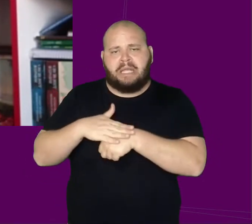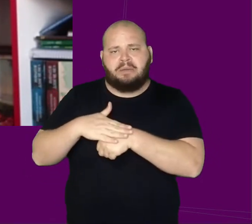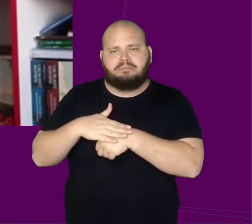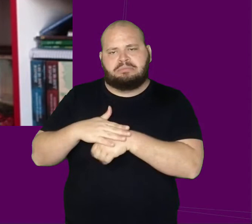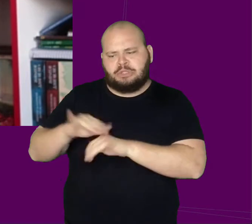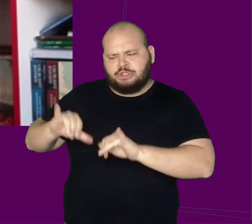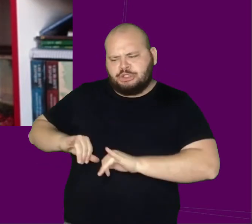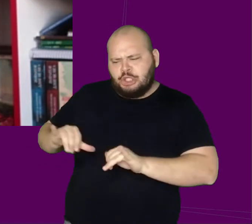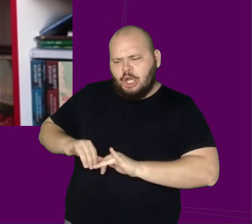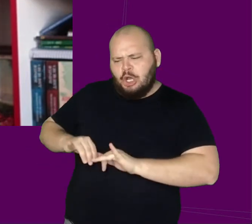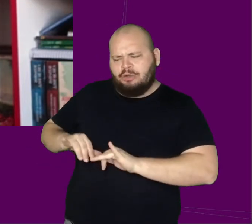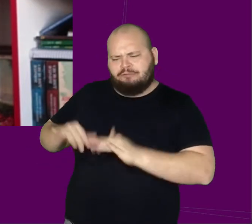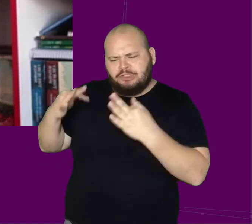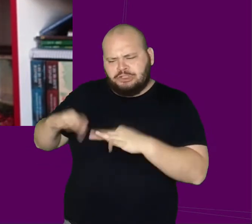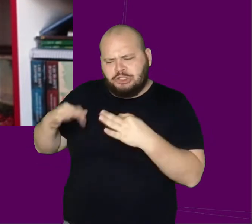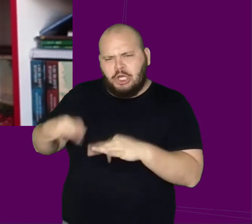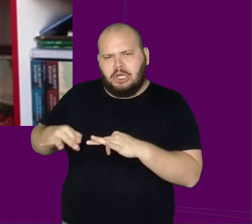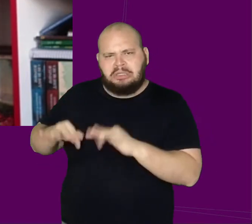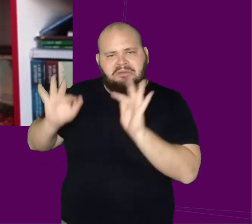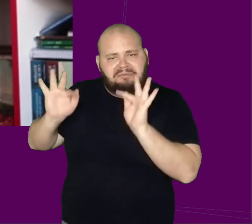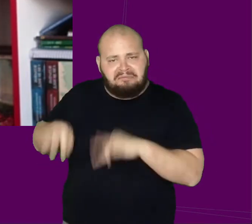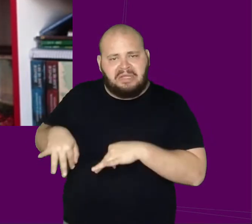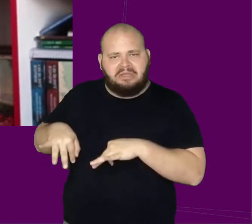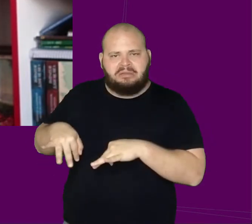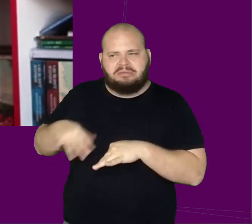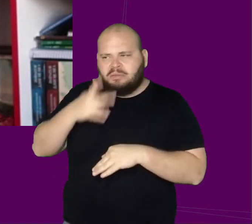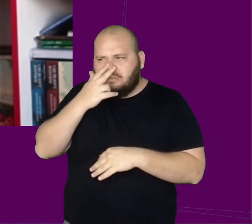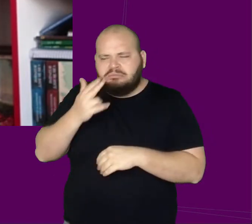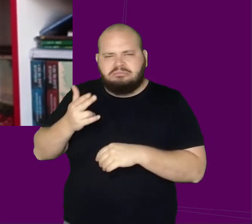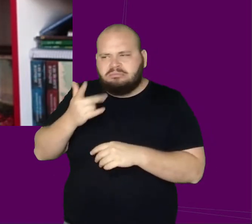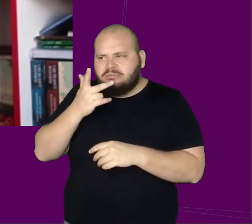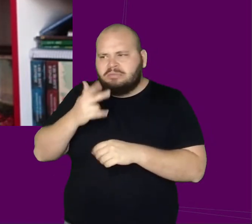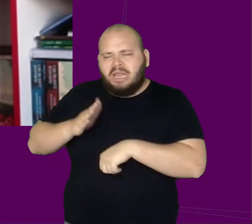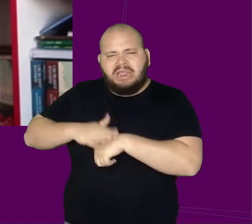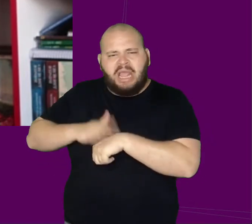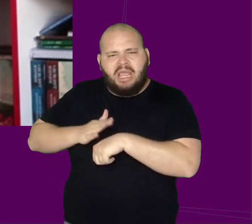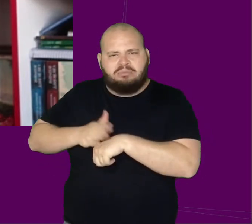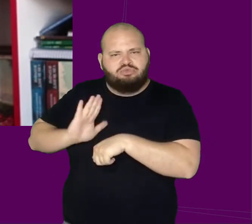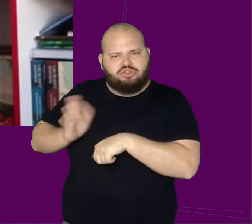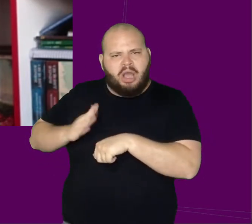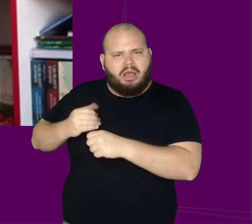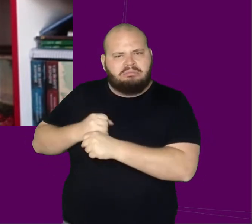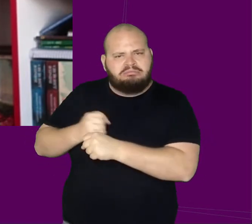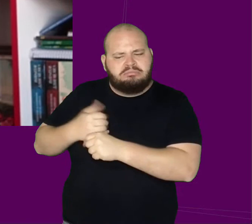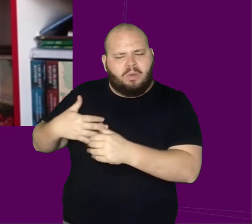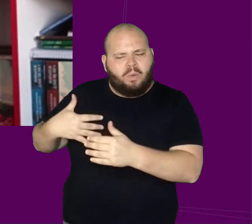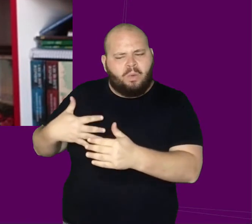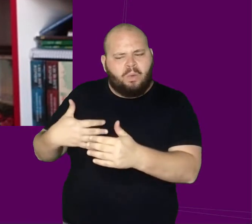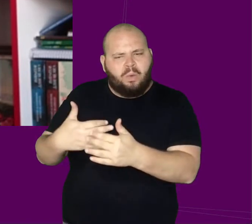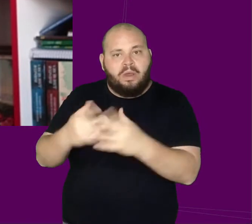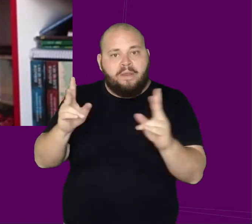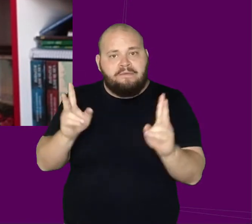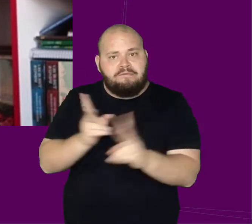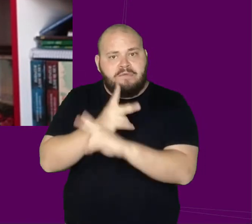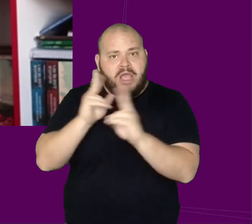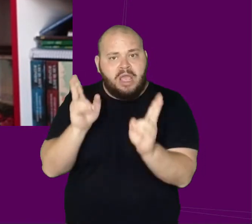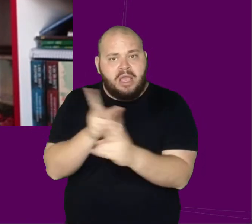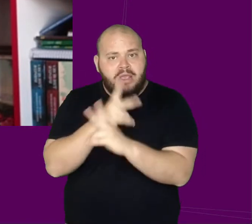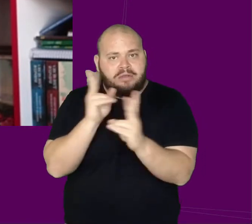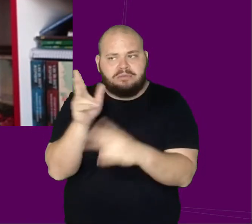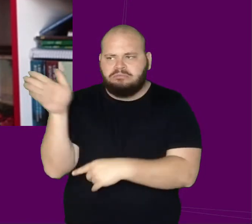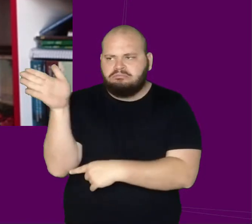um tempo da dor, quando passou um tempo do sofrimento, então quando passou um tempo e um vento